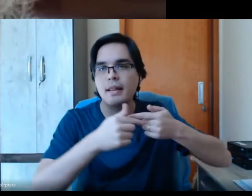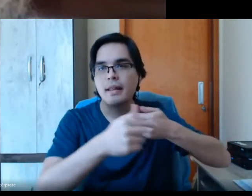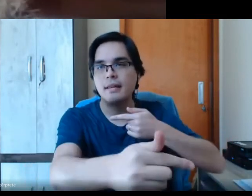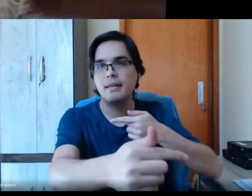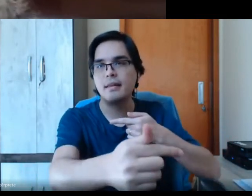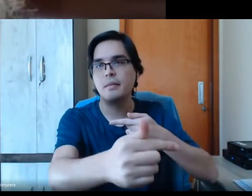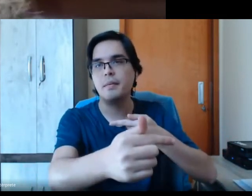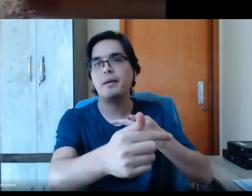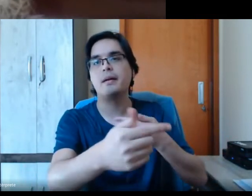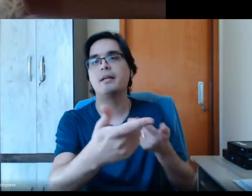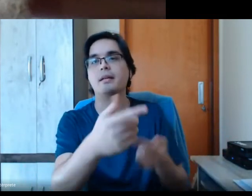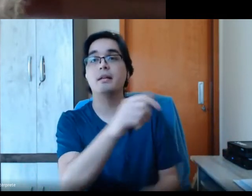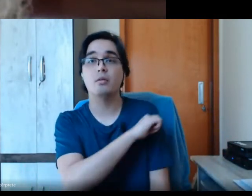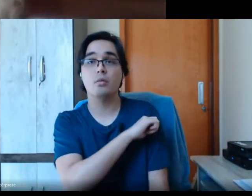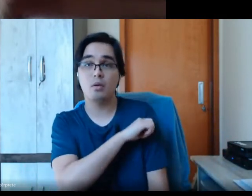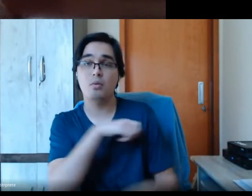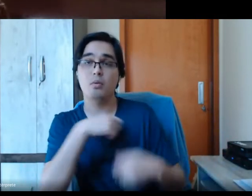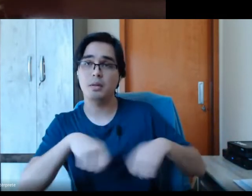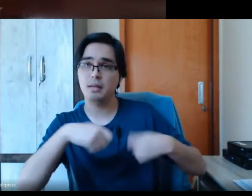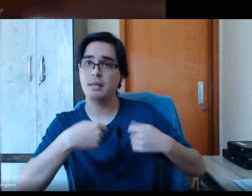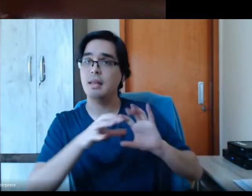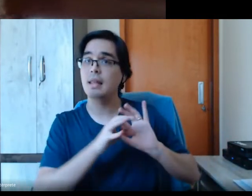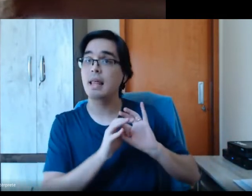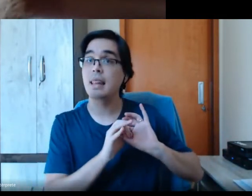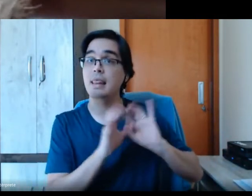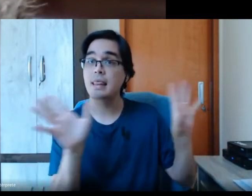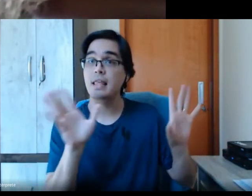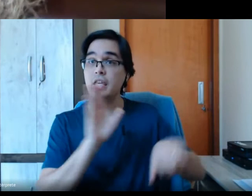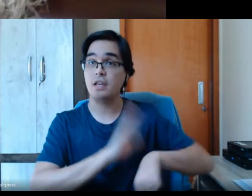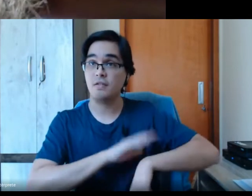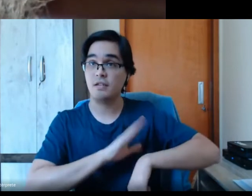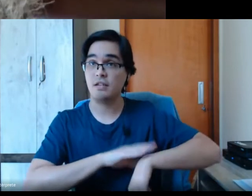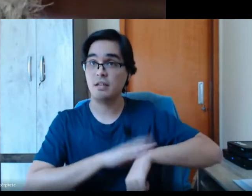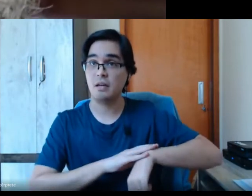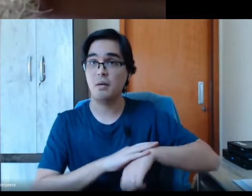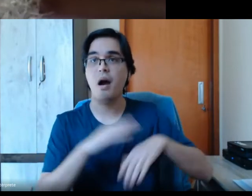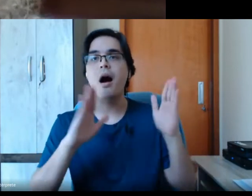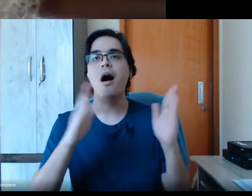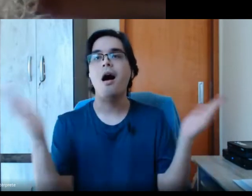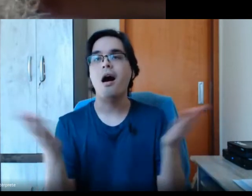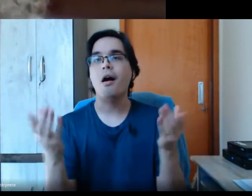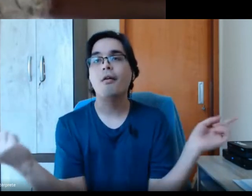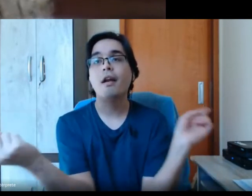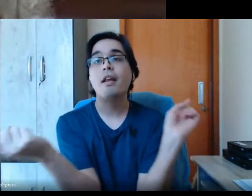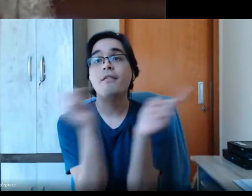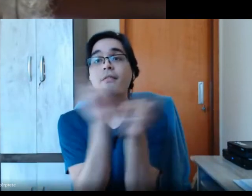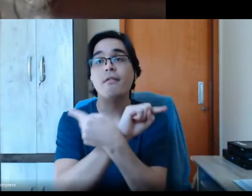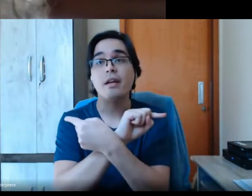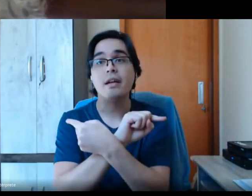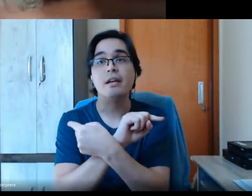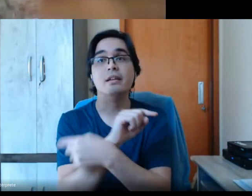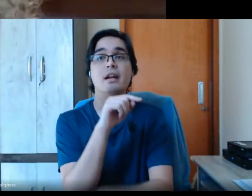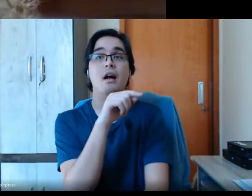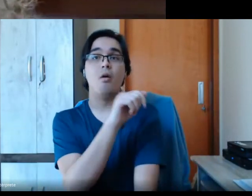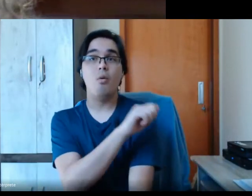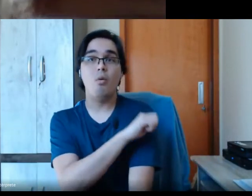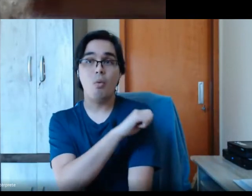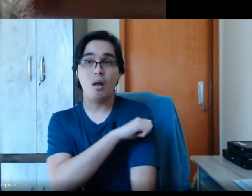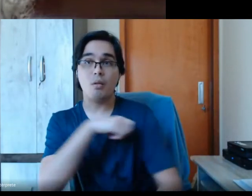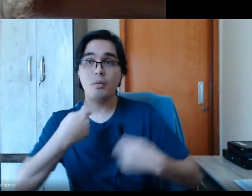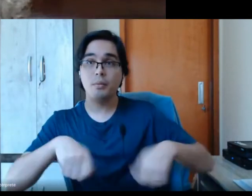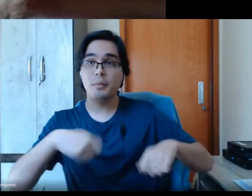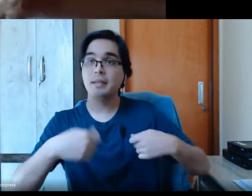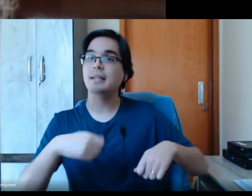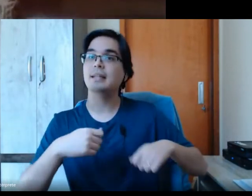Mas eles têm que estar um pouco, têm que estar amarrados, e essa ideia de que a gente vai fechar ao longo de um período de